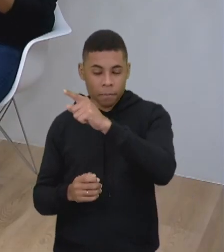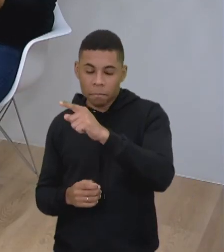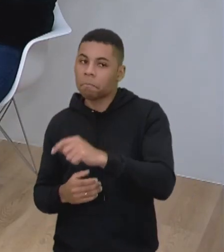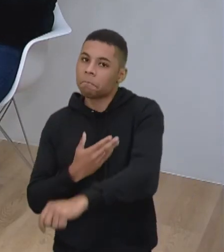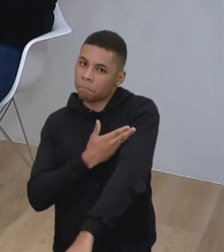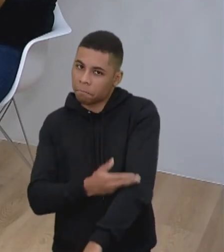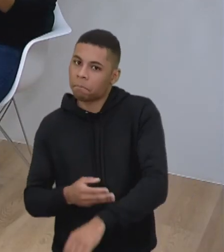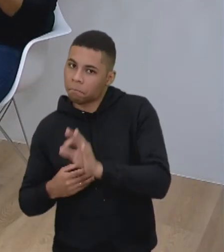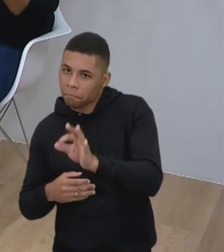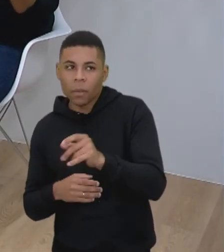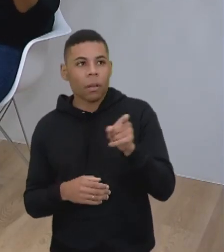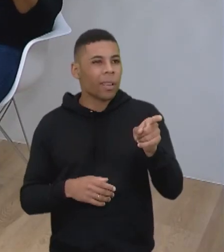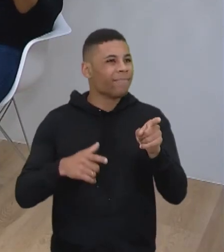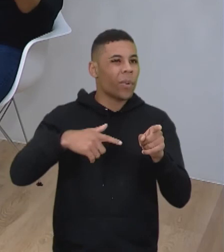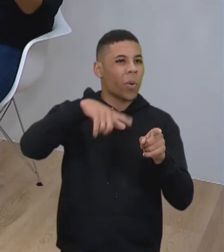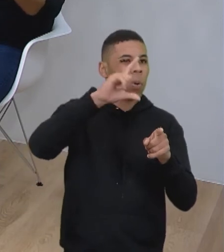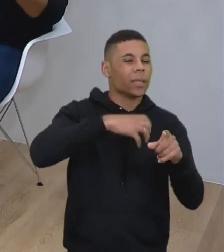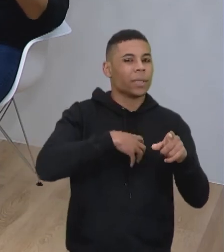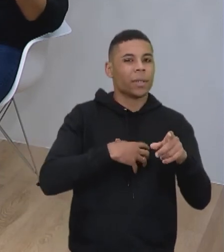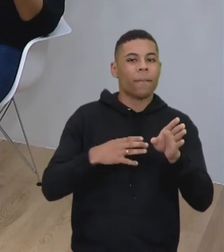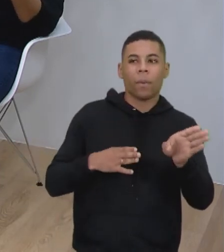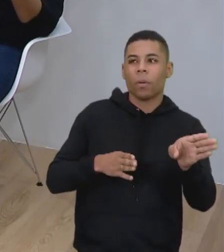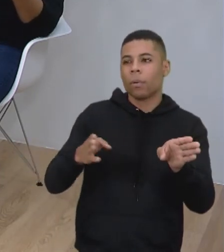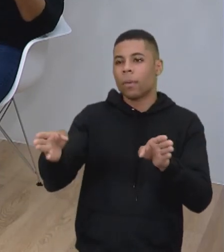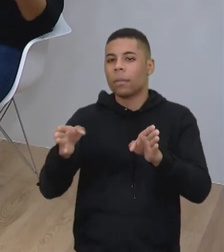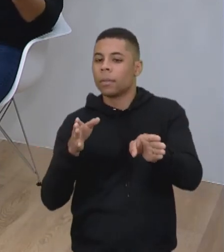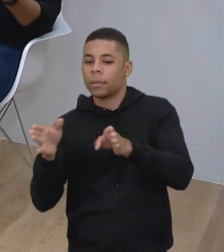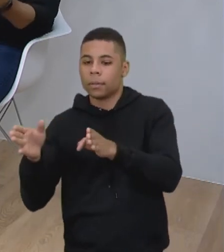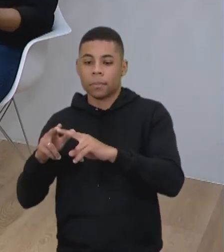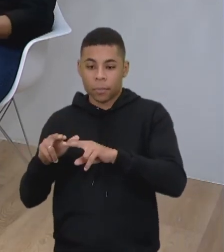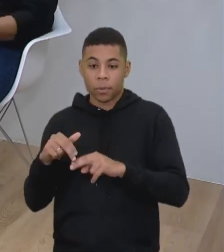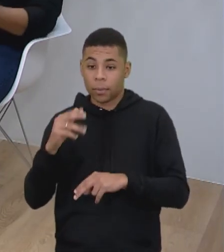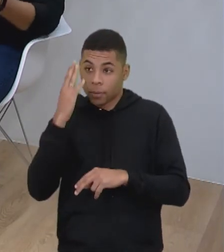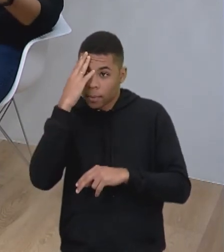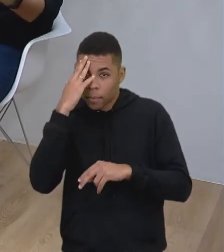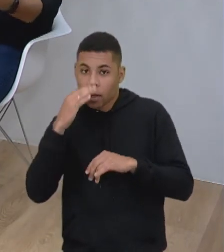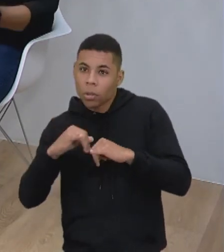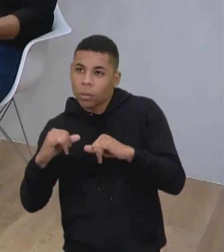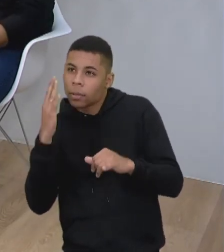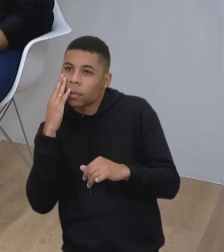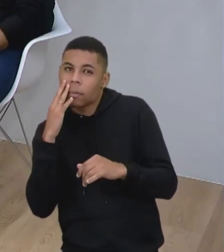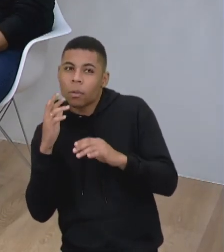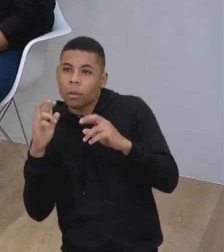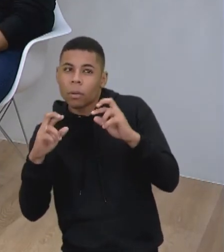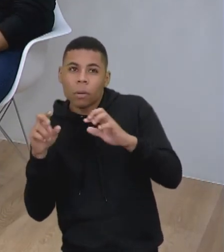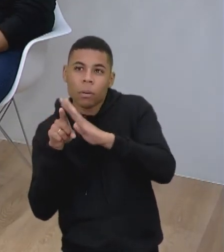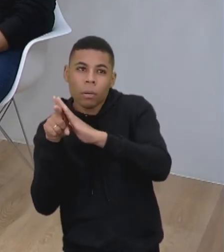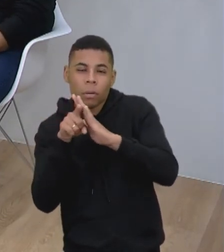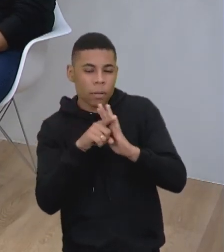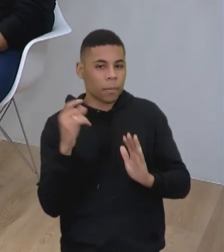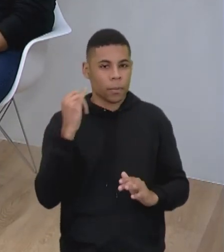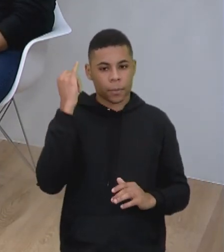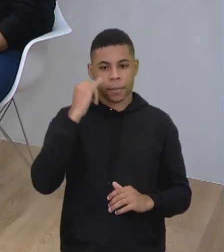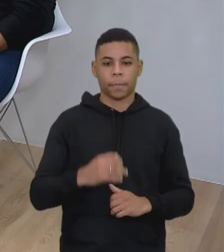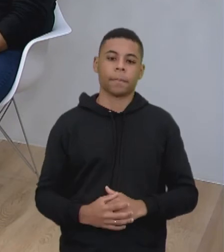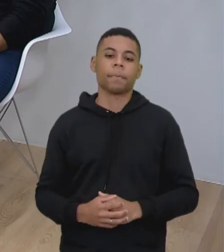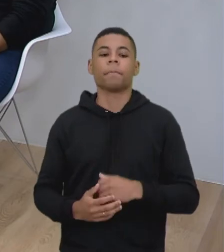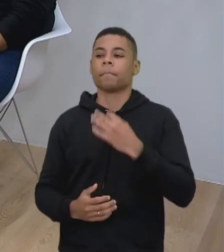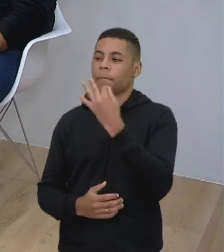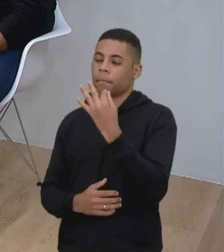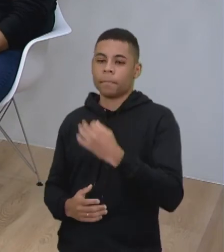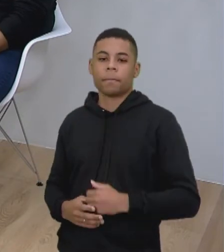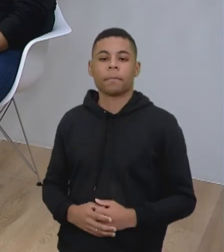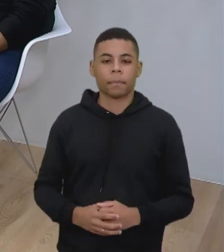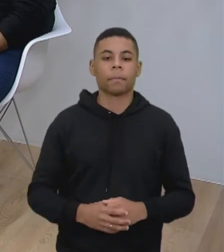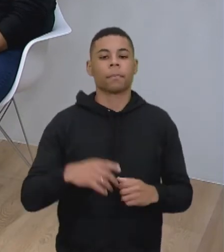tendência, aquele outro tem essa tendência, então é importante sempre, quando for ler uma notícia, avaliar pelo menos esses 3 ou esses 4 aqui, sempre fazer esses ajustes. Perfeito.